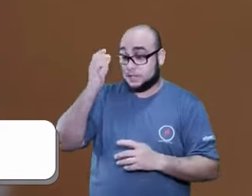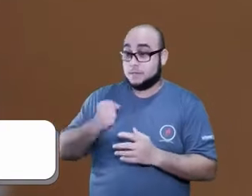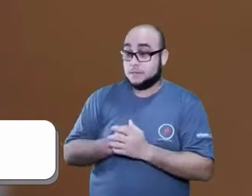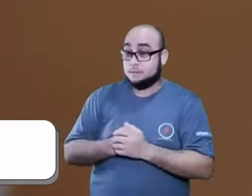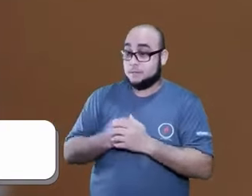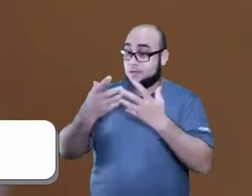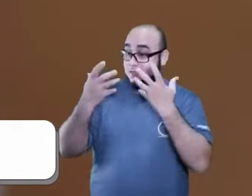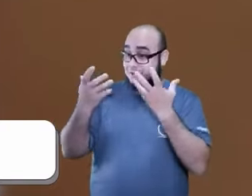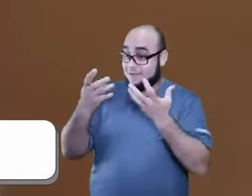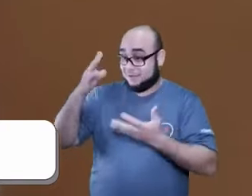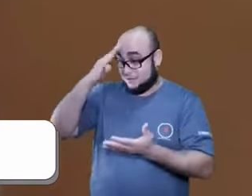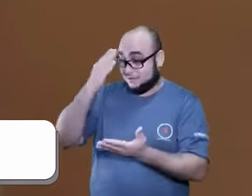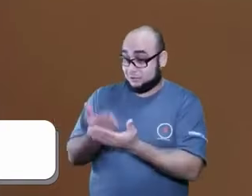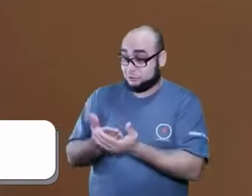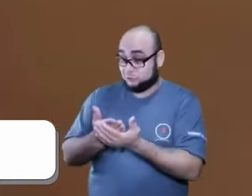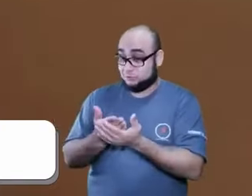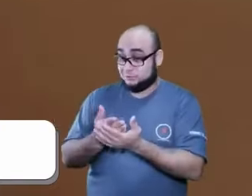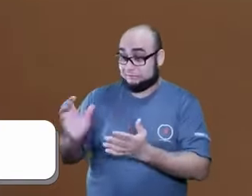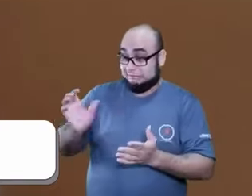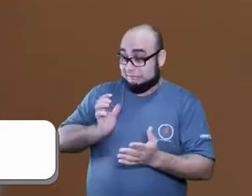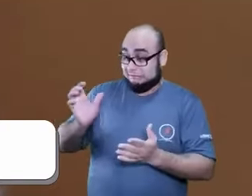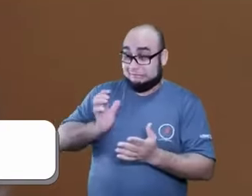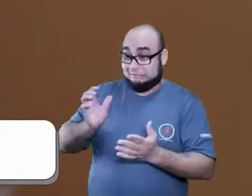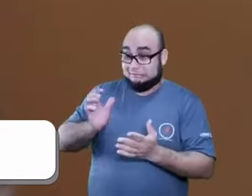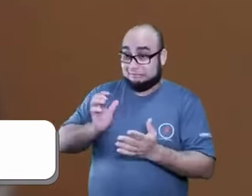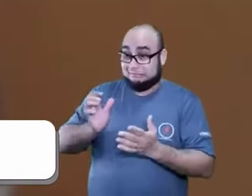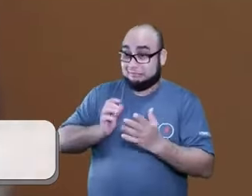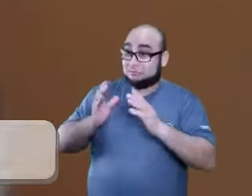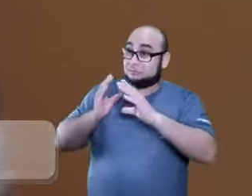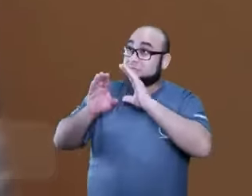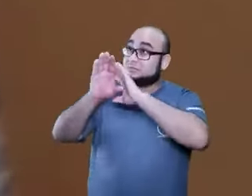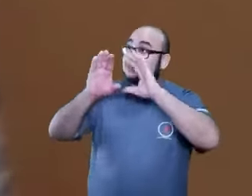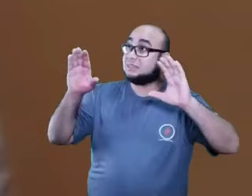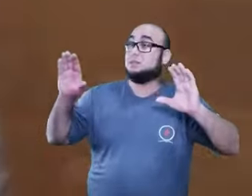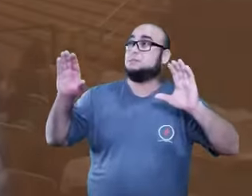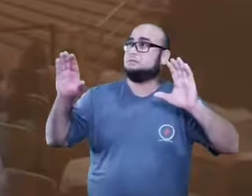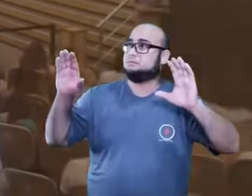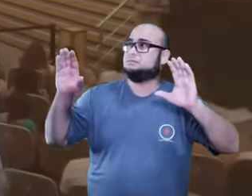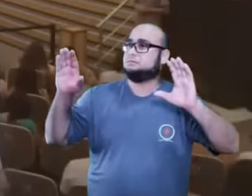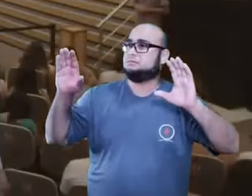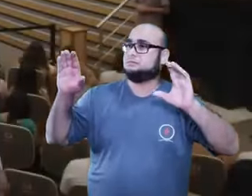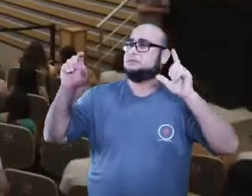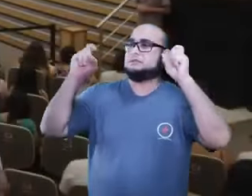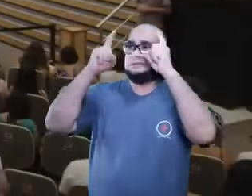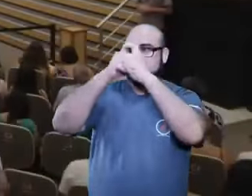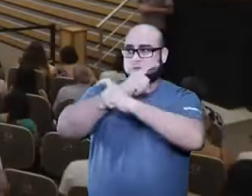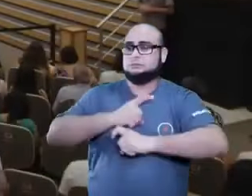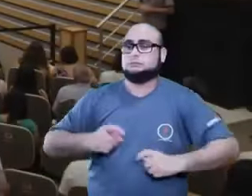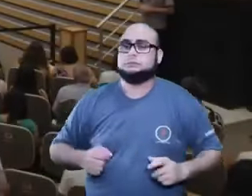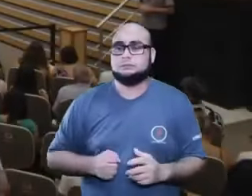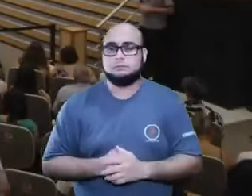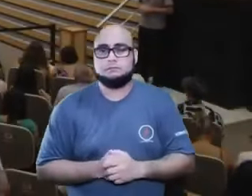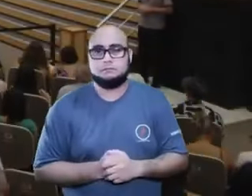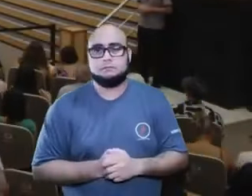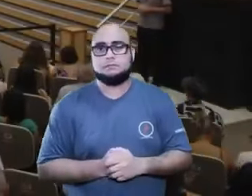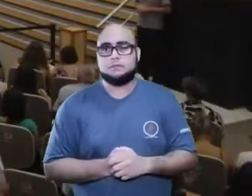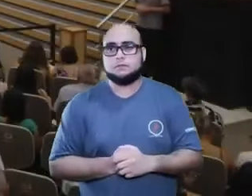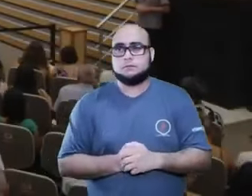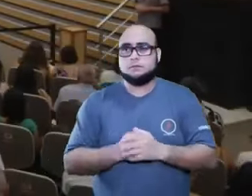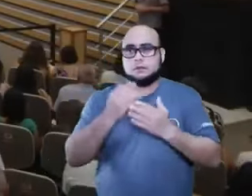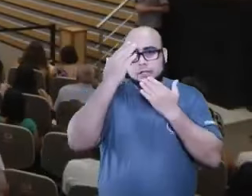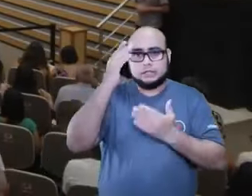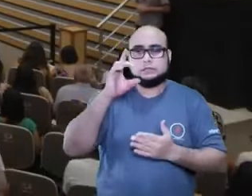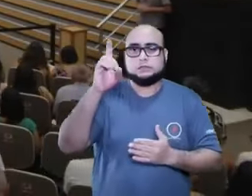riquezas entrar no reino de Deus. Só até aqui, digamos todos, graças a